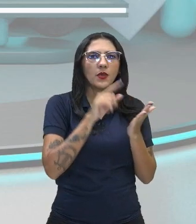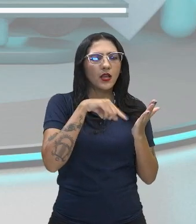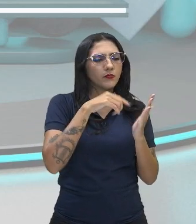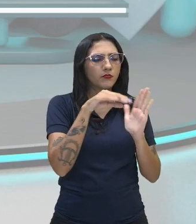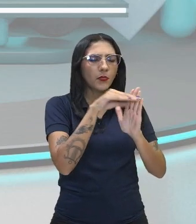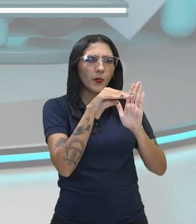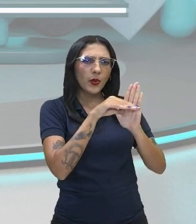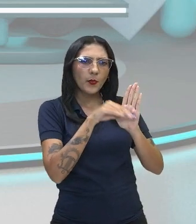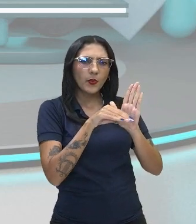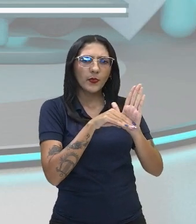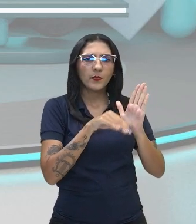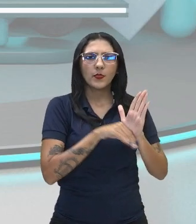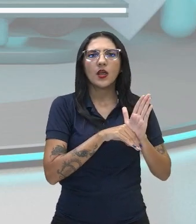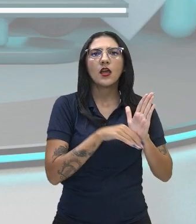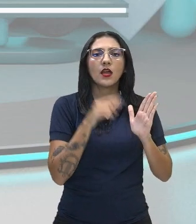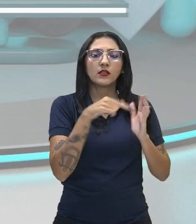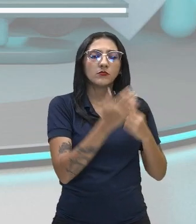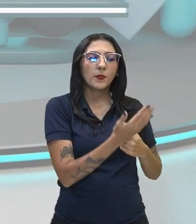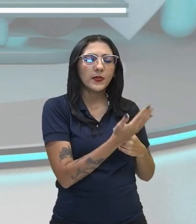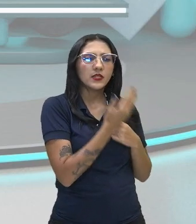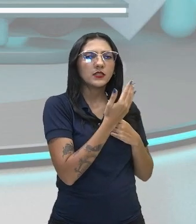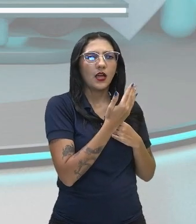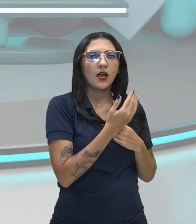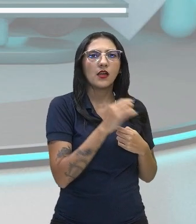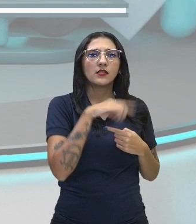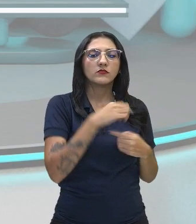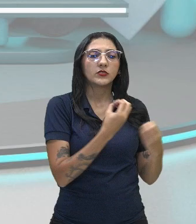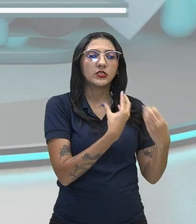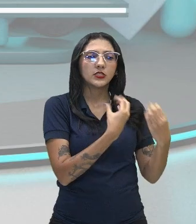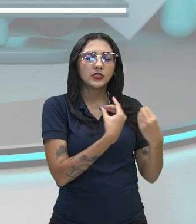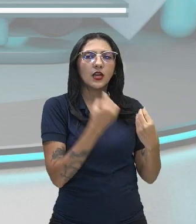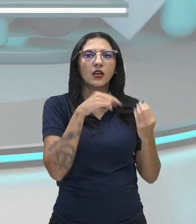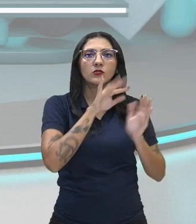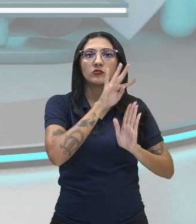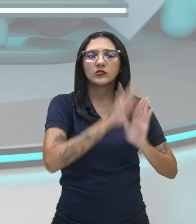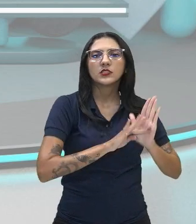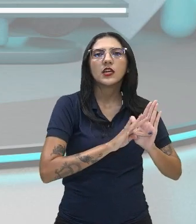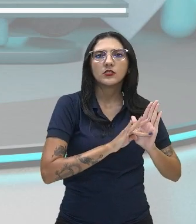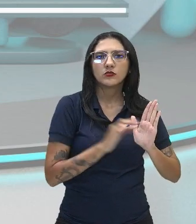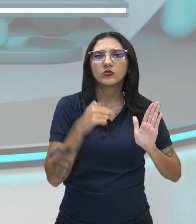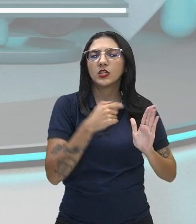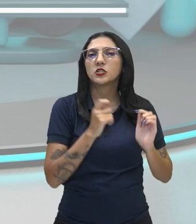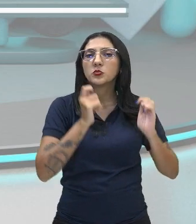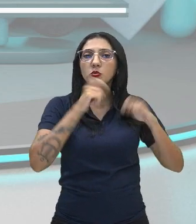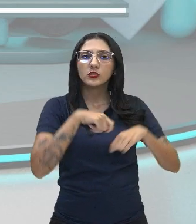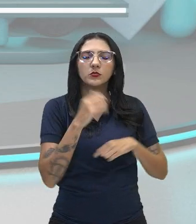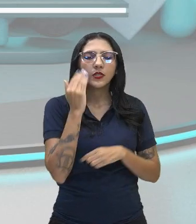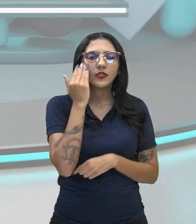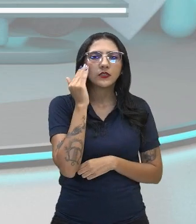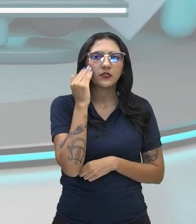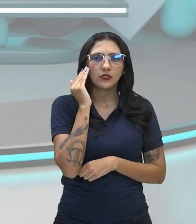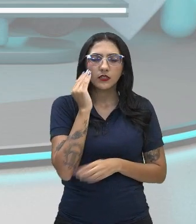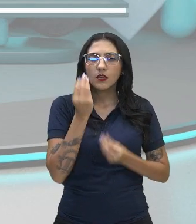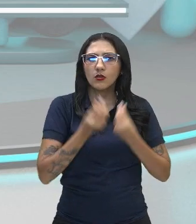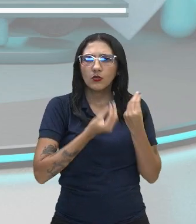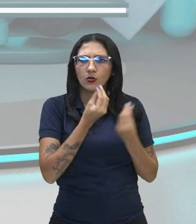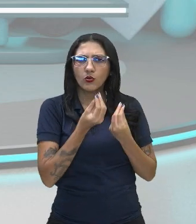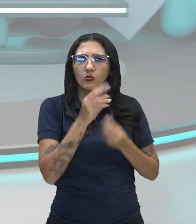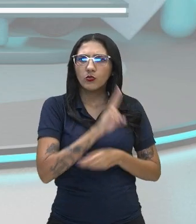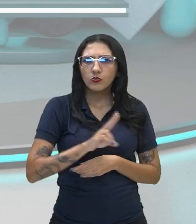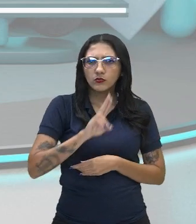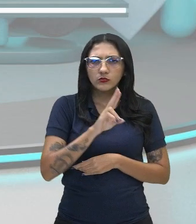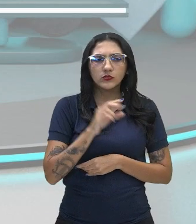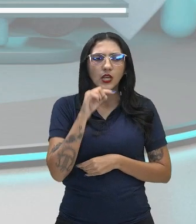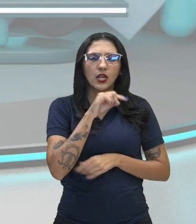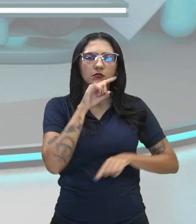de instrução é exatamente o texto que vai te possibilitar compreender, entender